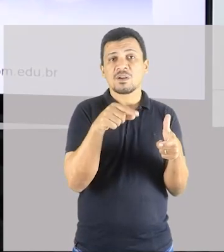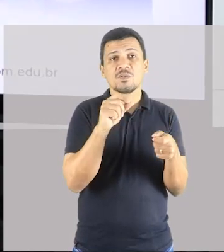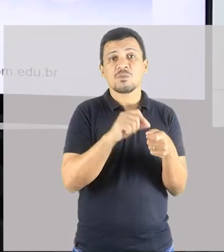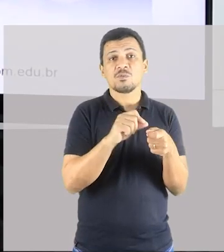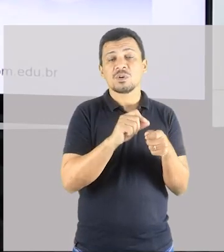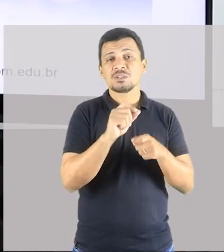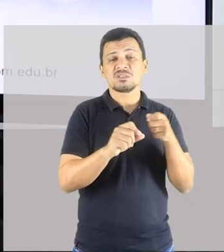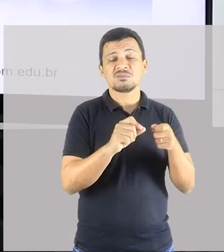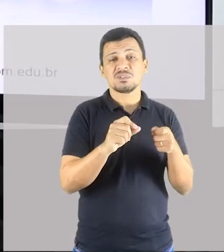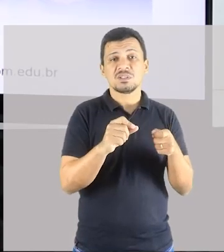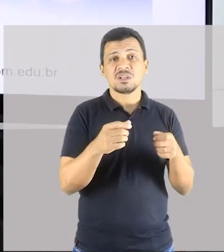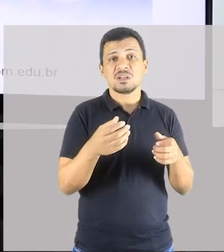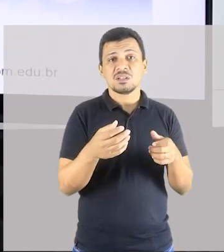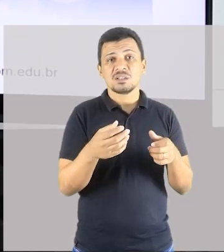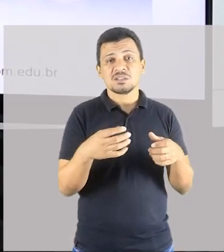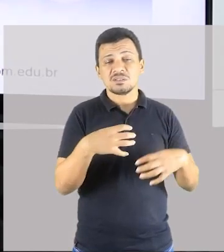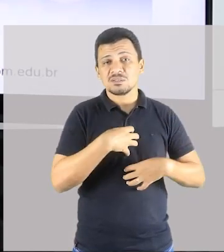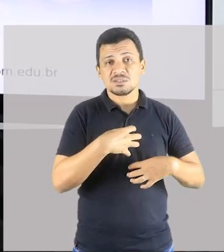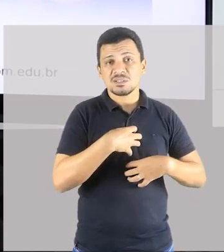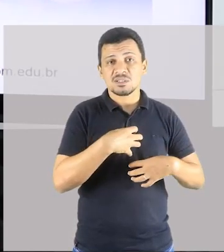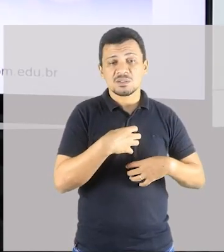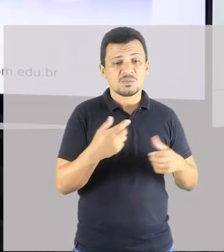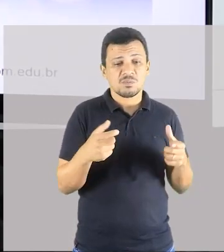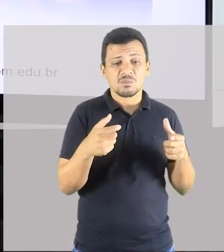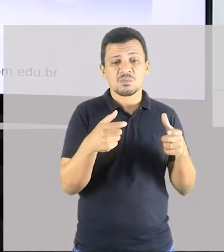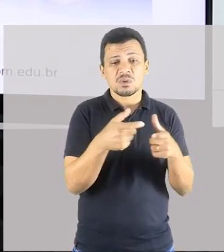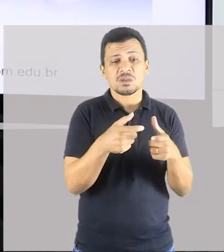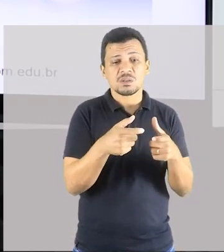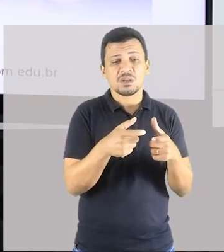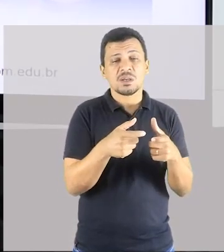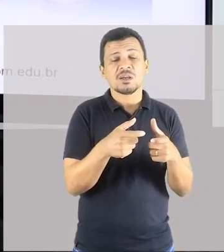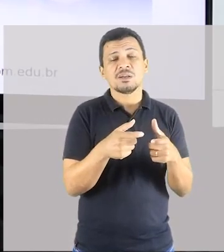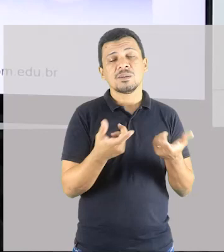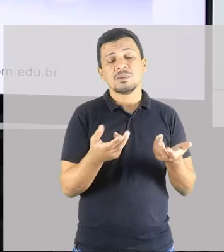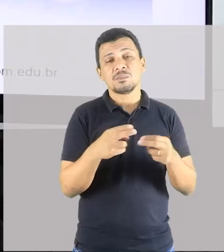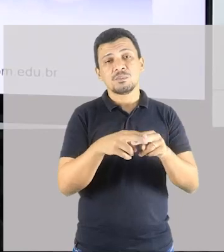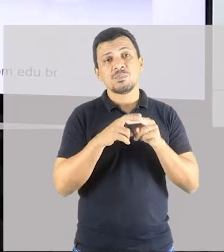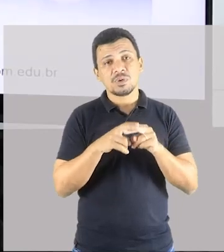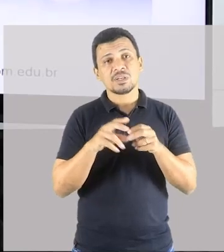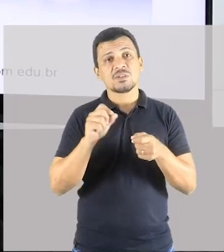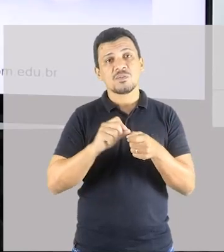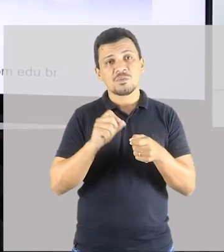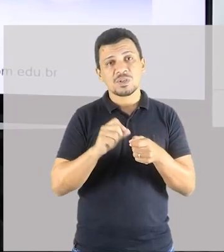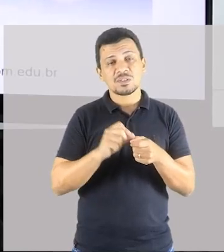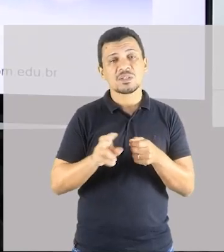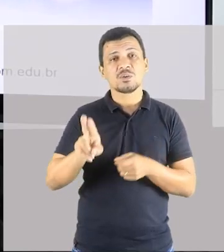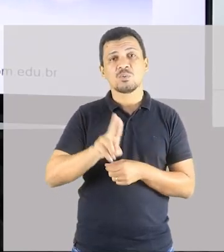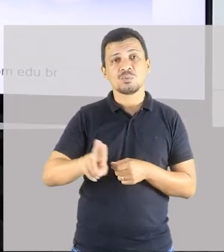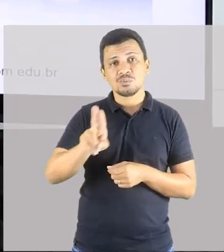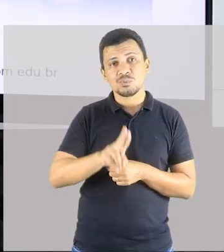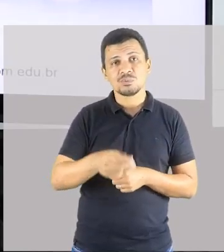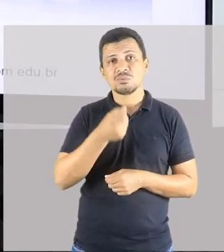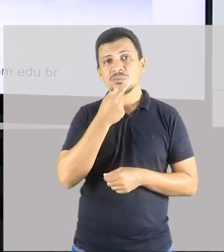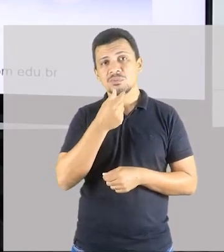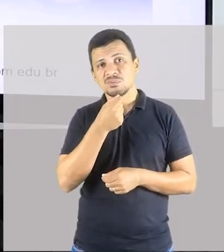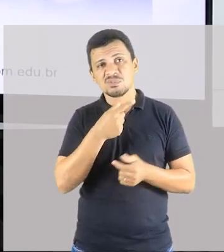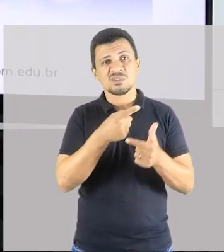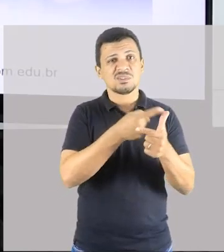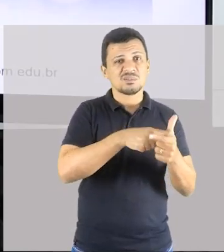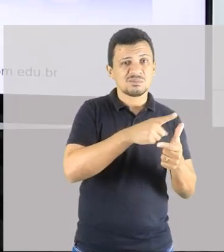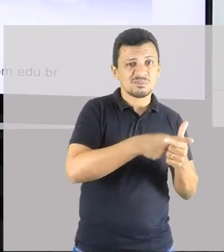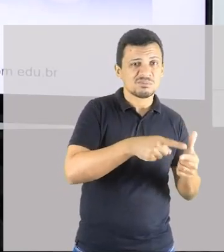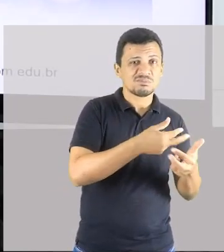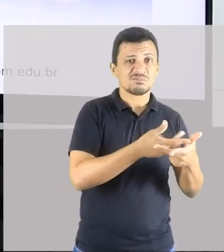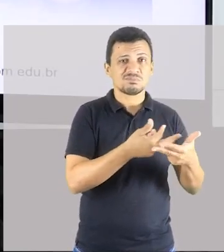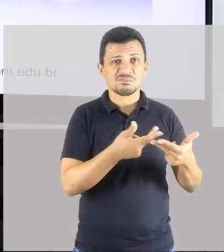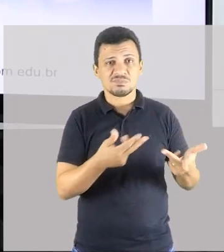essa cessação da produção de testosterona, a gente chama de andropausa, aí ele vai ter vários problemas que vão estar vindo junto com